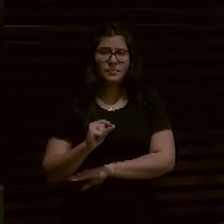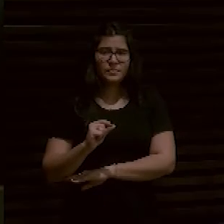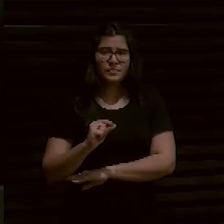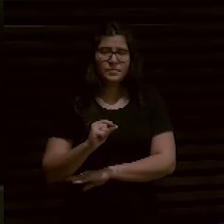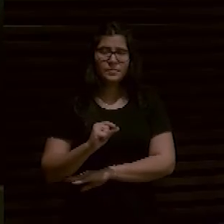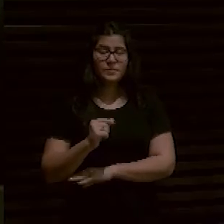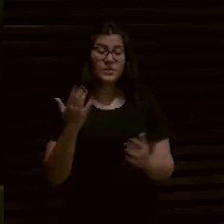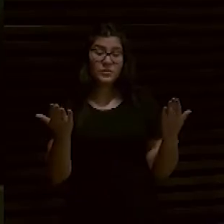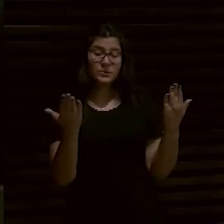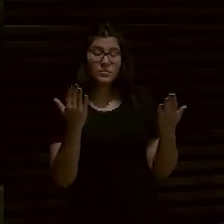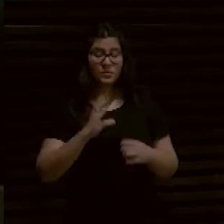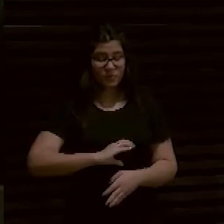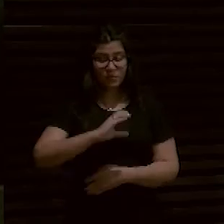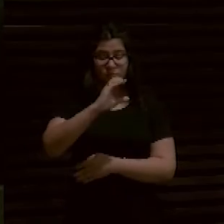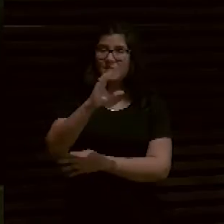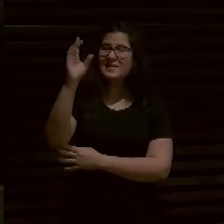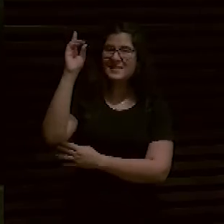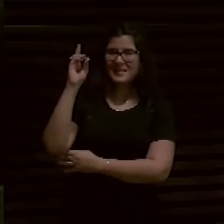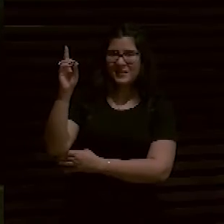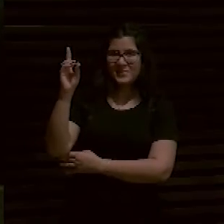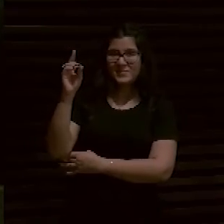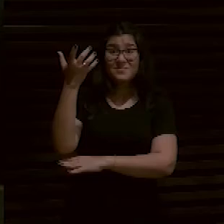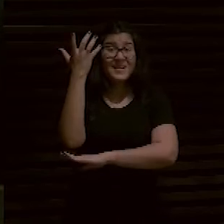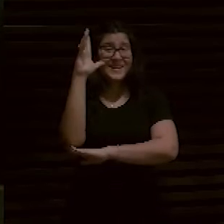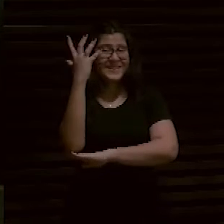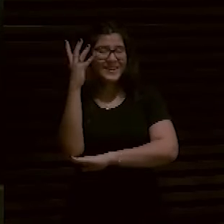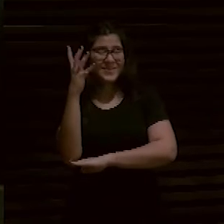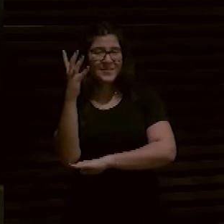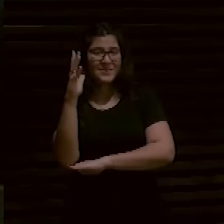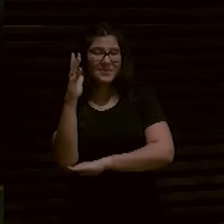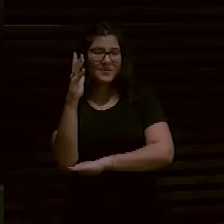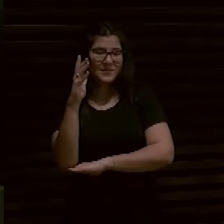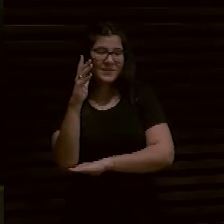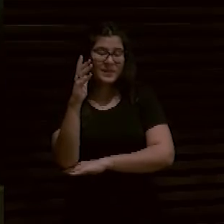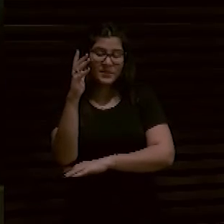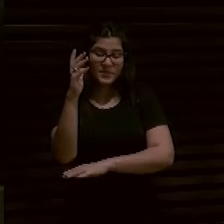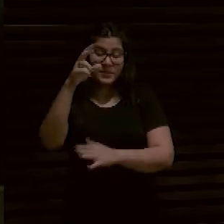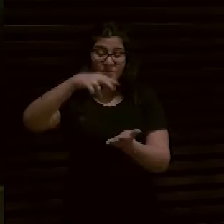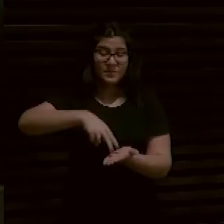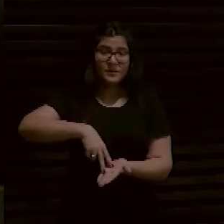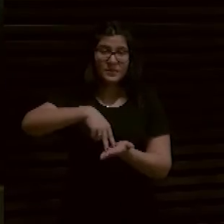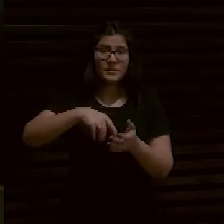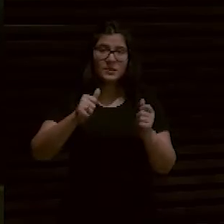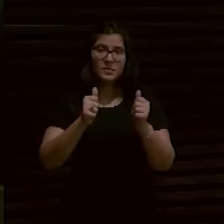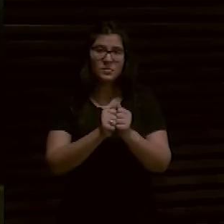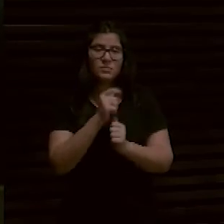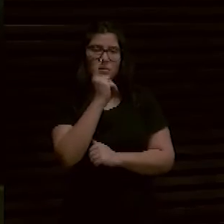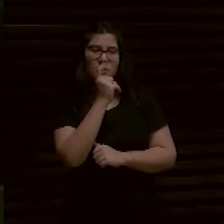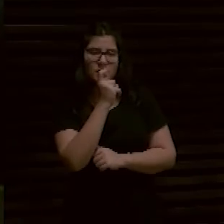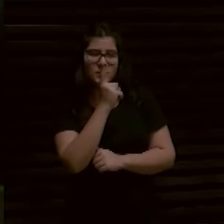e o que confia em Deus, uma árvore plantada junto